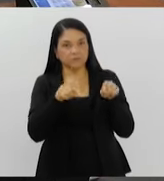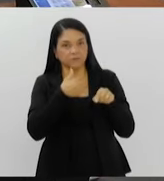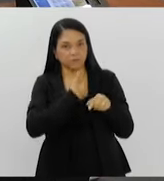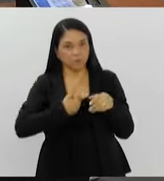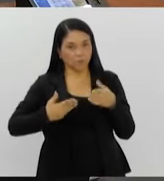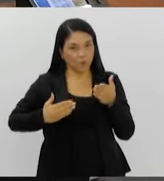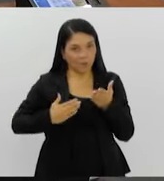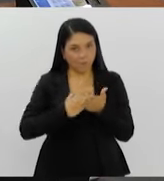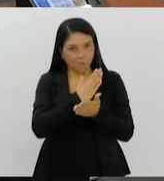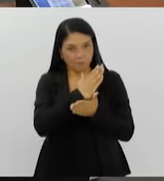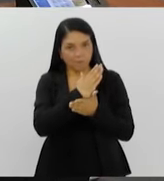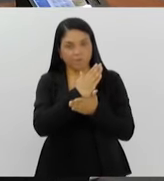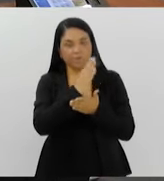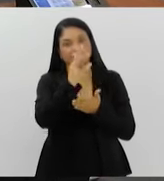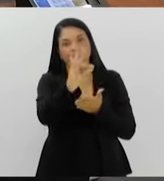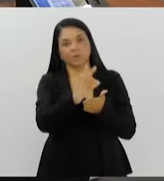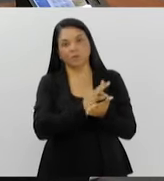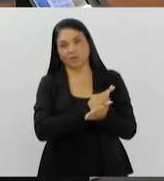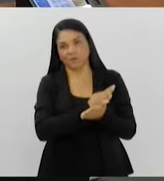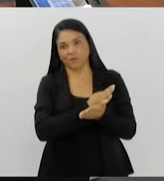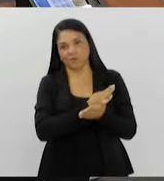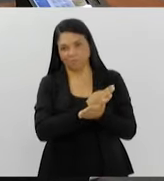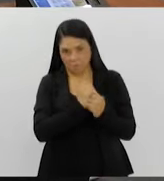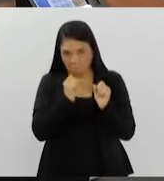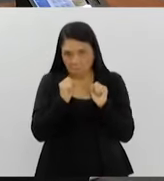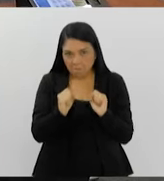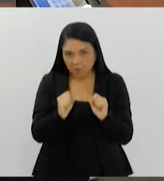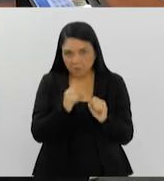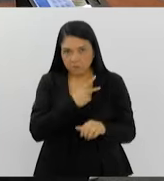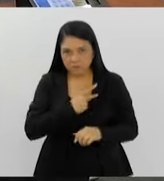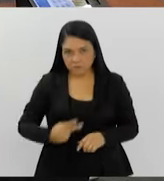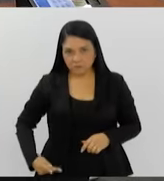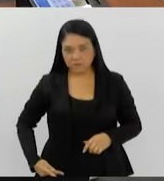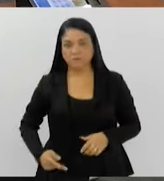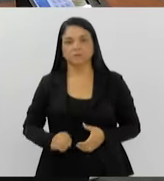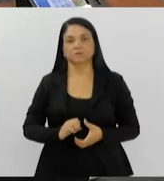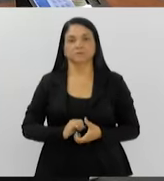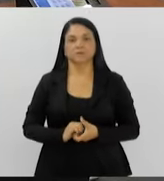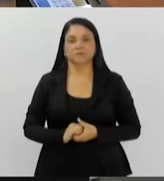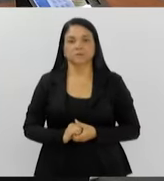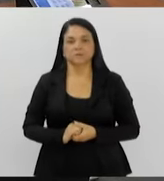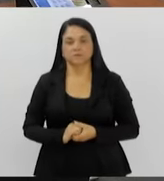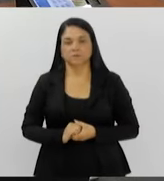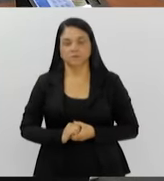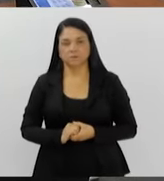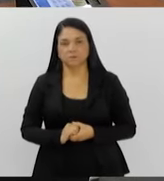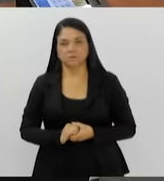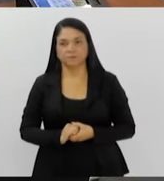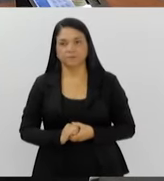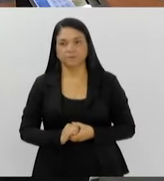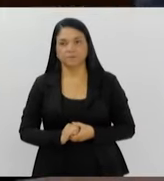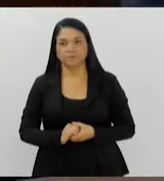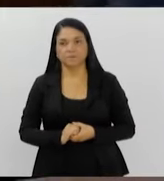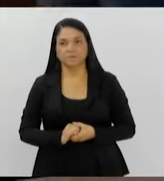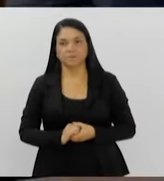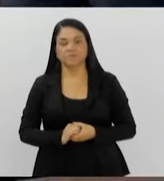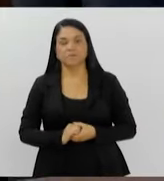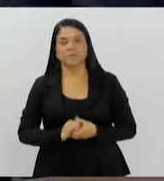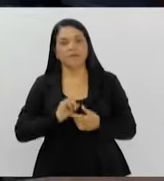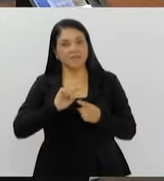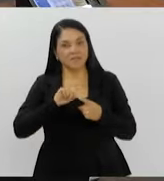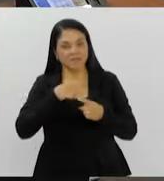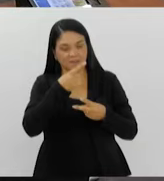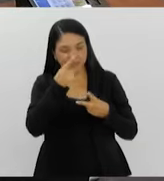aprovar vai a autógrafo pode ser senhor presidente aí depois disso eu tenho uma segunda